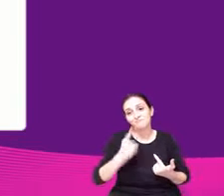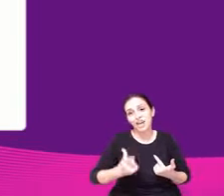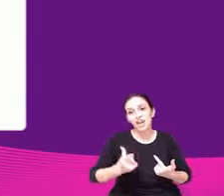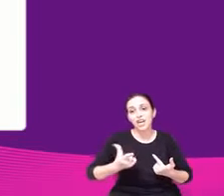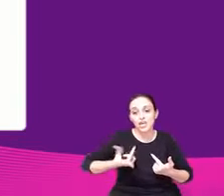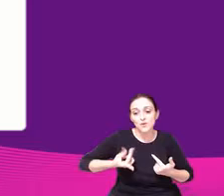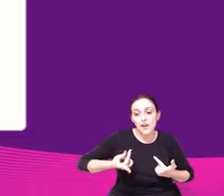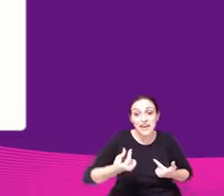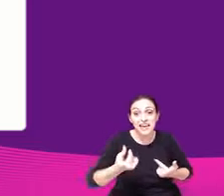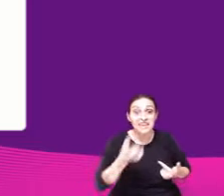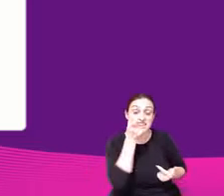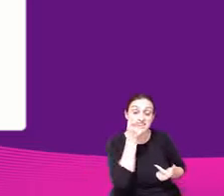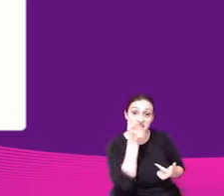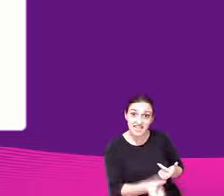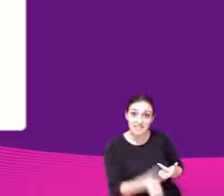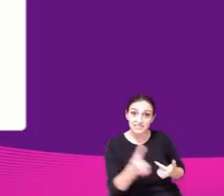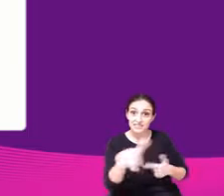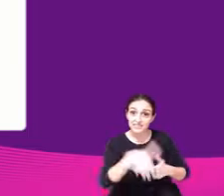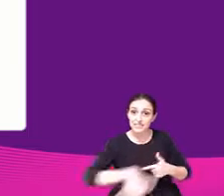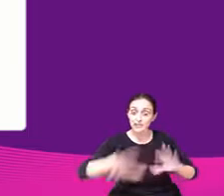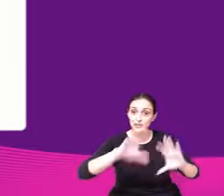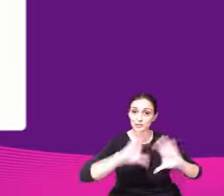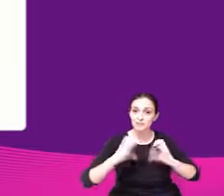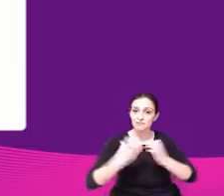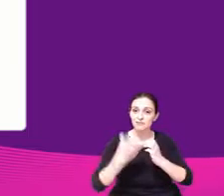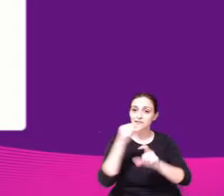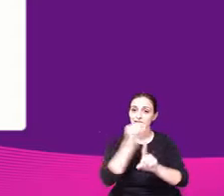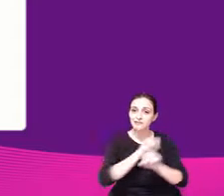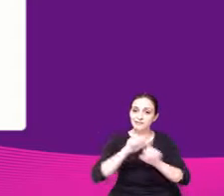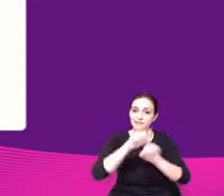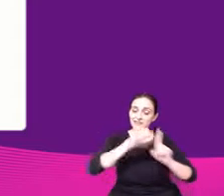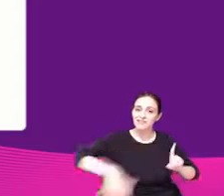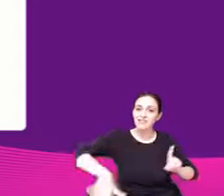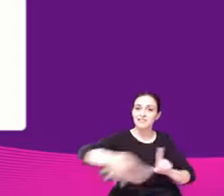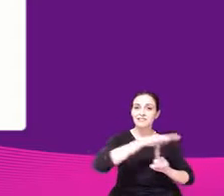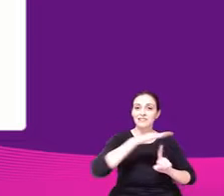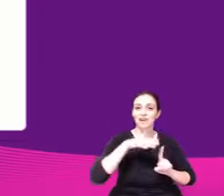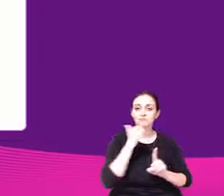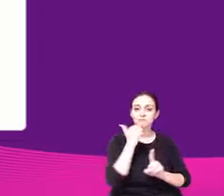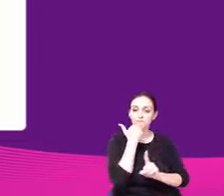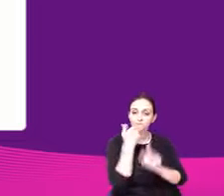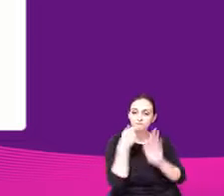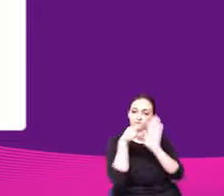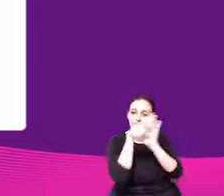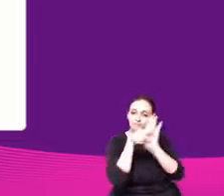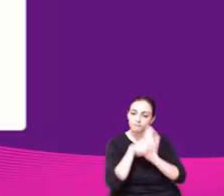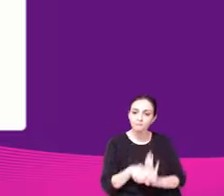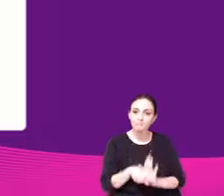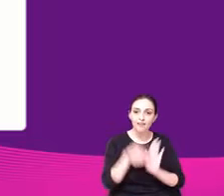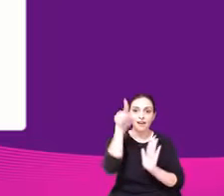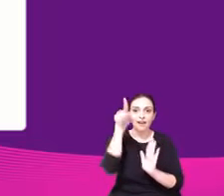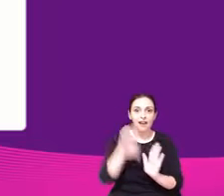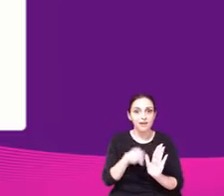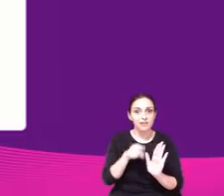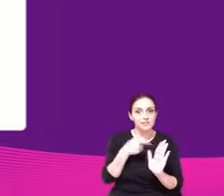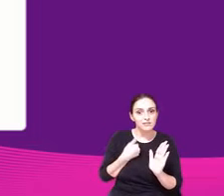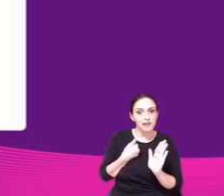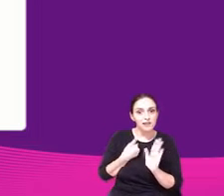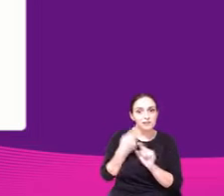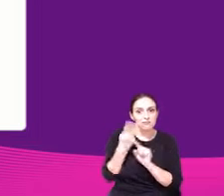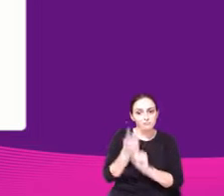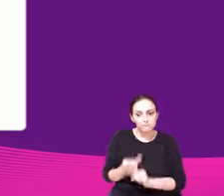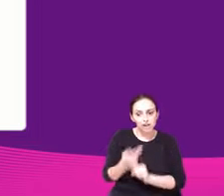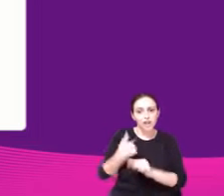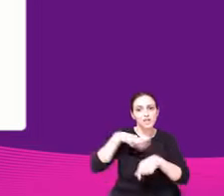interesse da comunidade e das sociedades científicas que estão em volta da doença renal, a